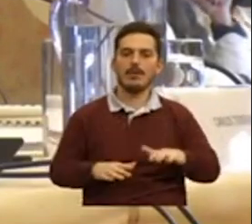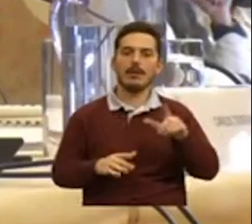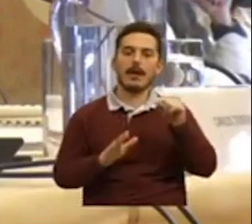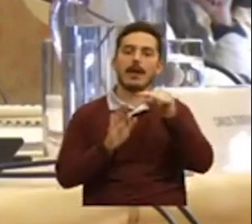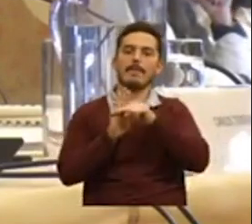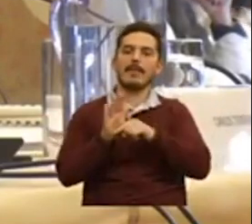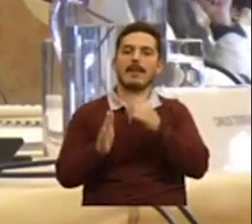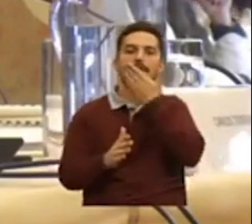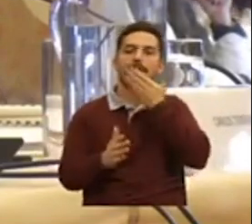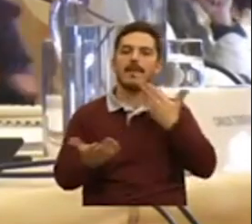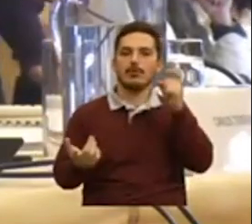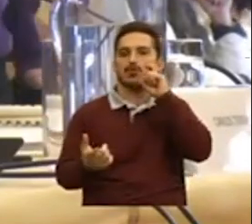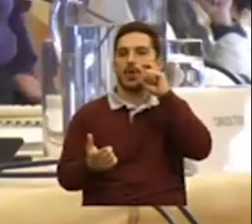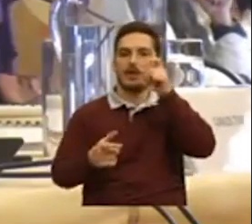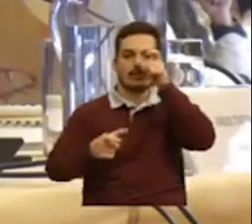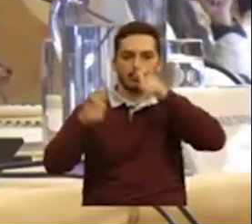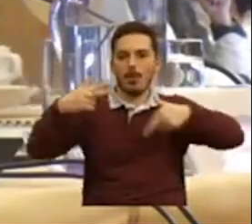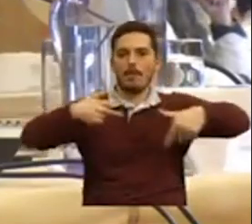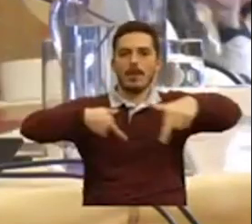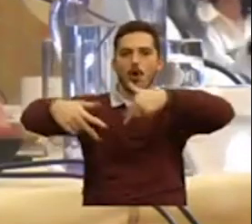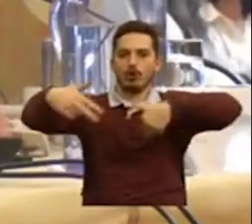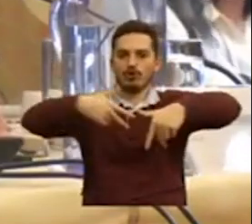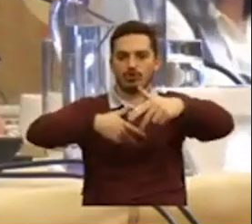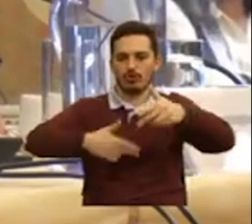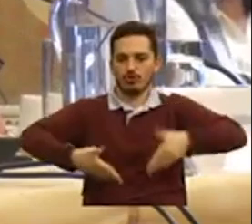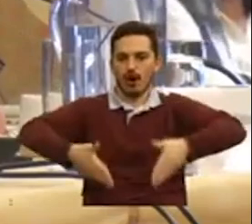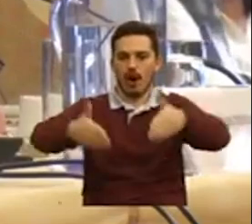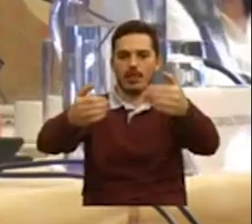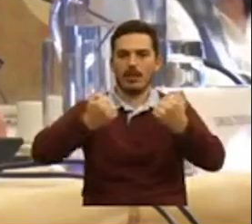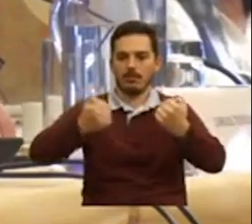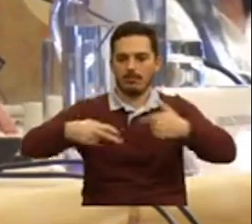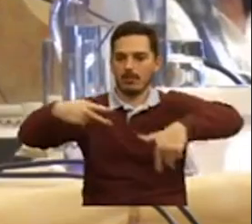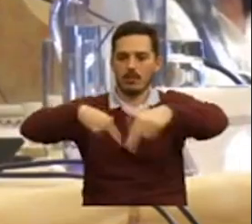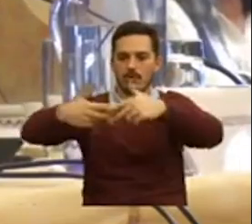de medidas eficazes, obrigado, para a segurança dos peões. Muito obrigado.